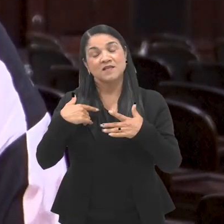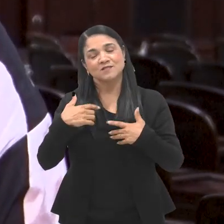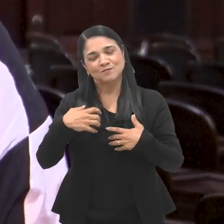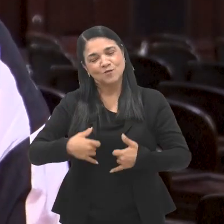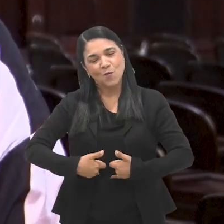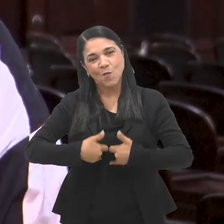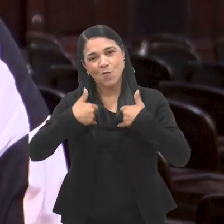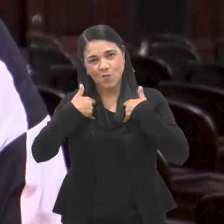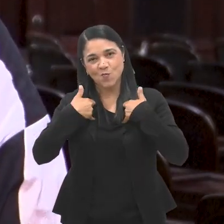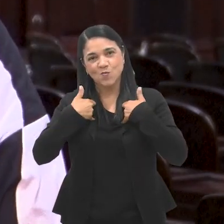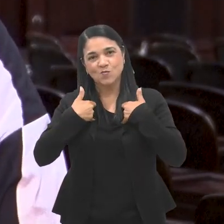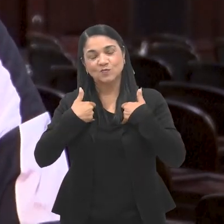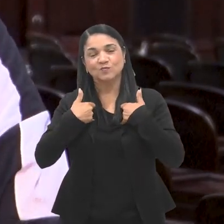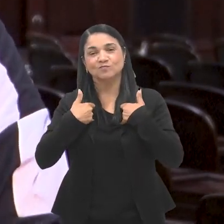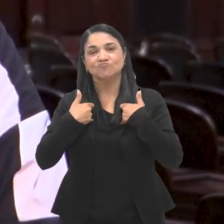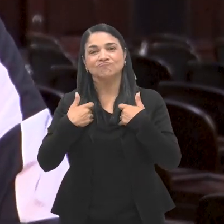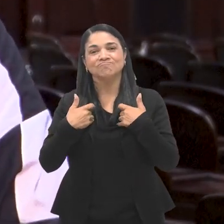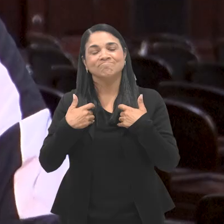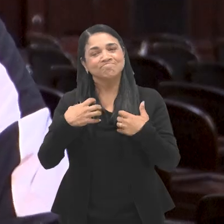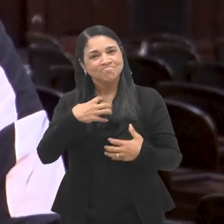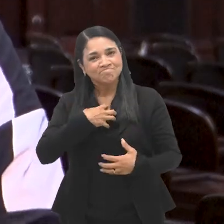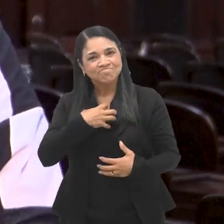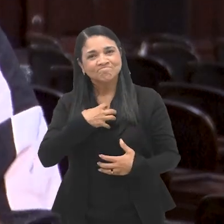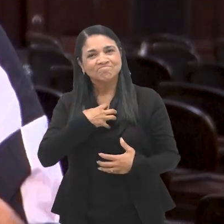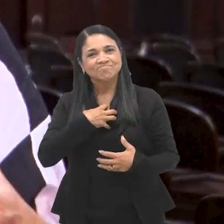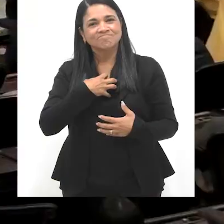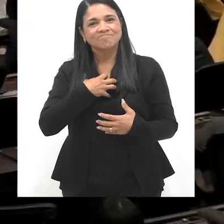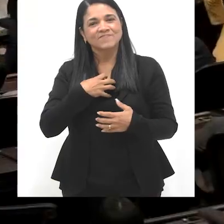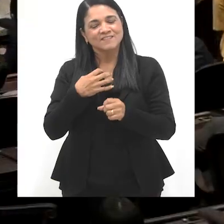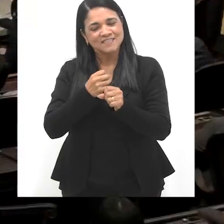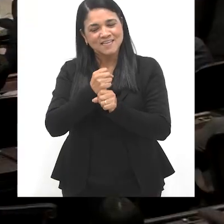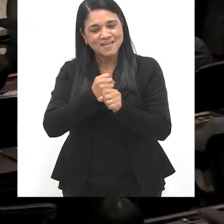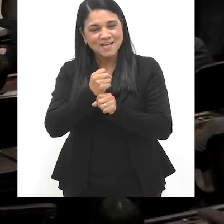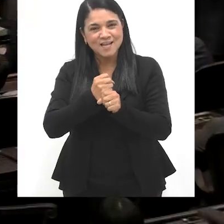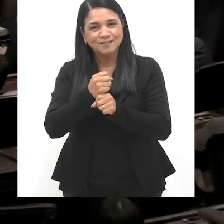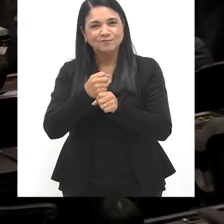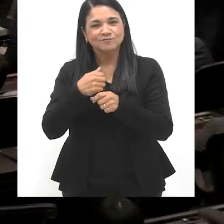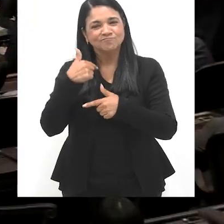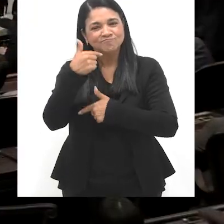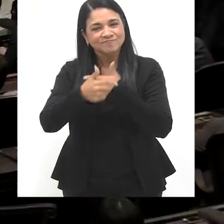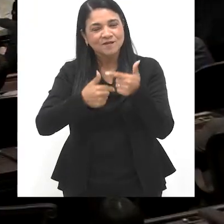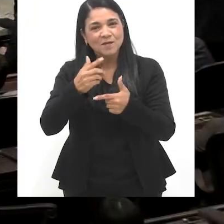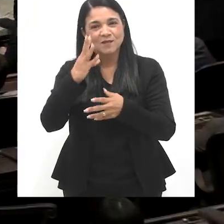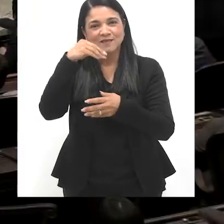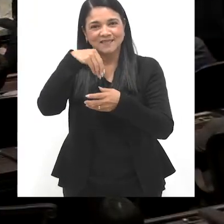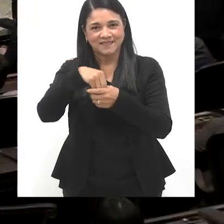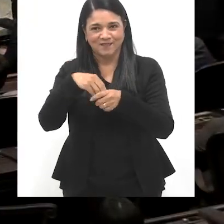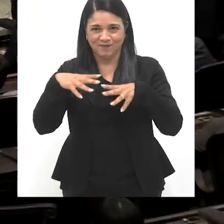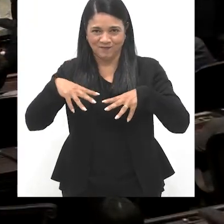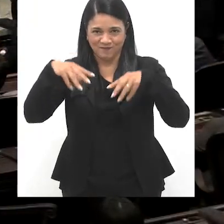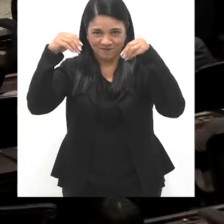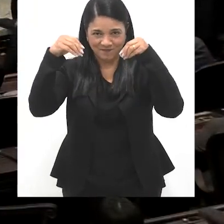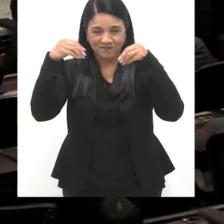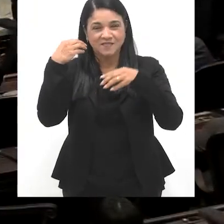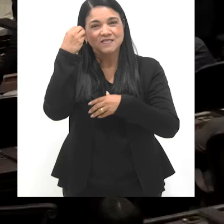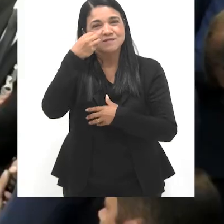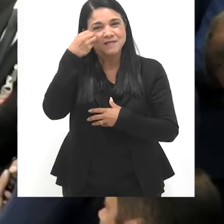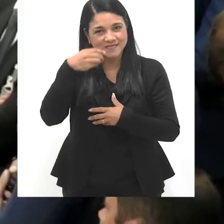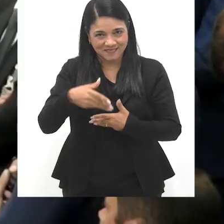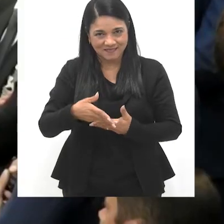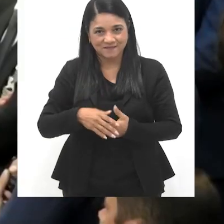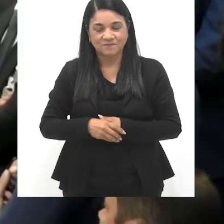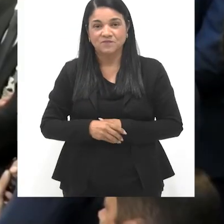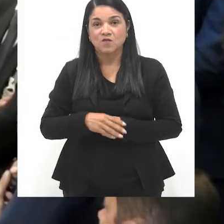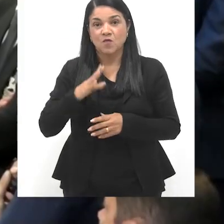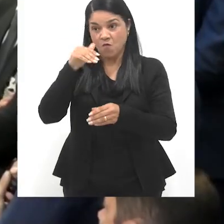sinto privilegiada de poder ter passado tanto tempo vivenciando os acontecimentos daqui. Meu